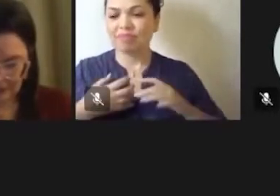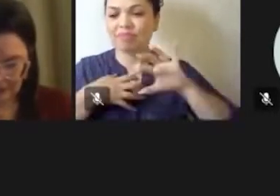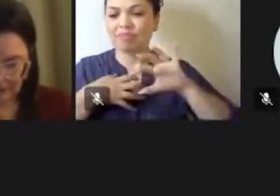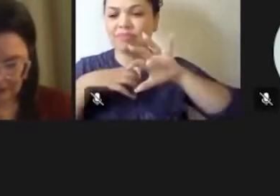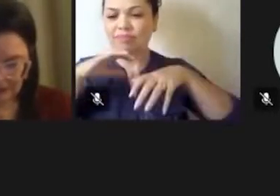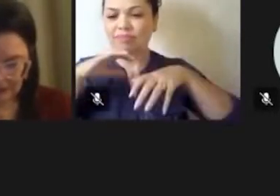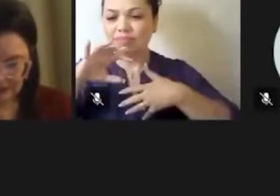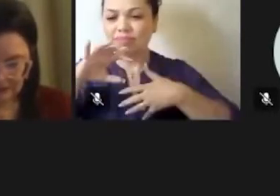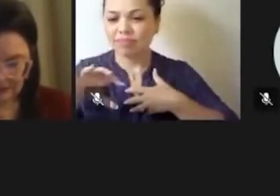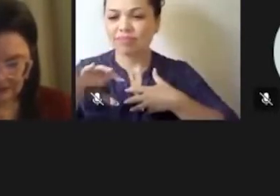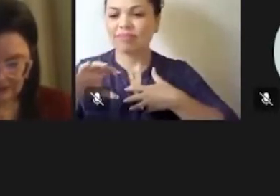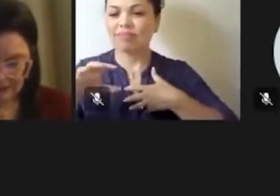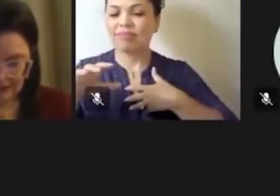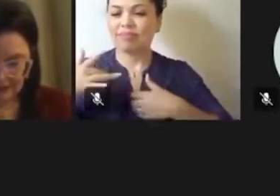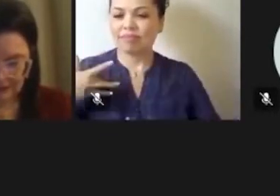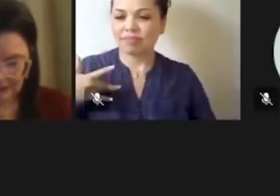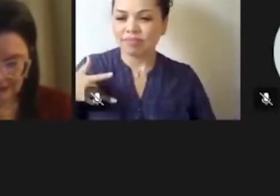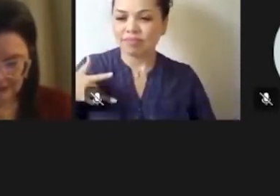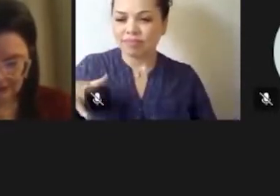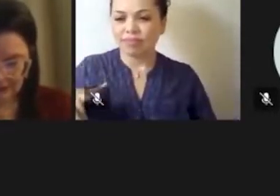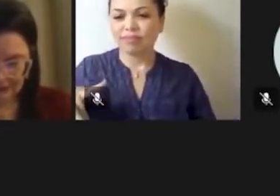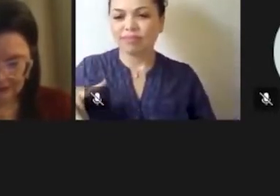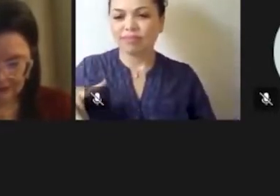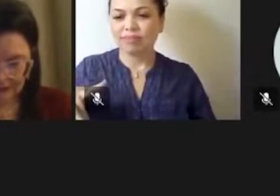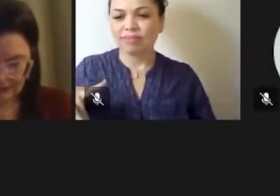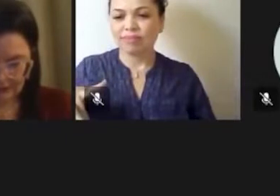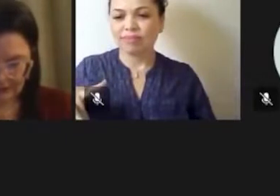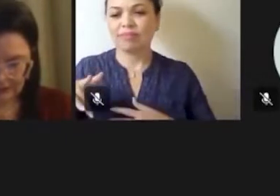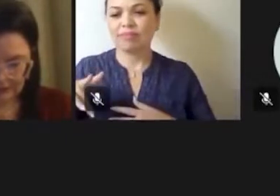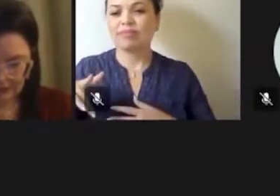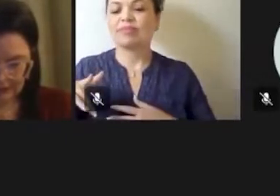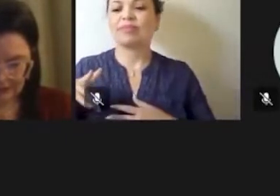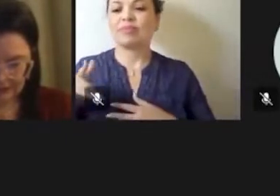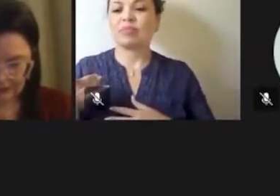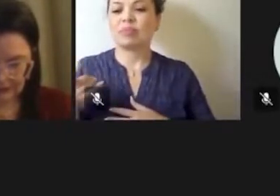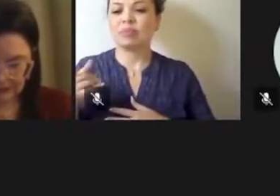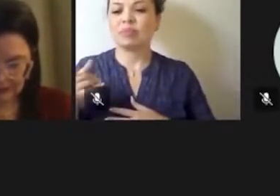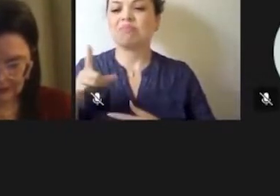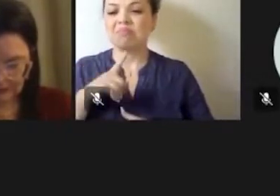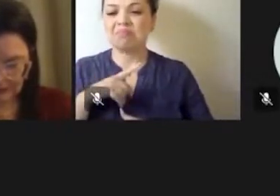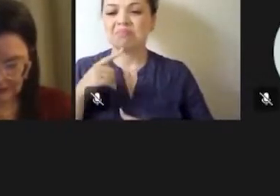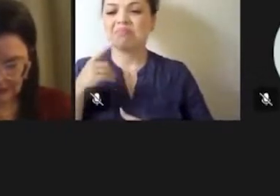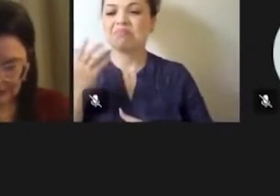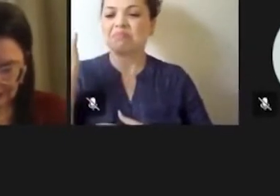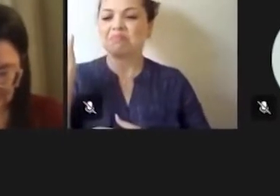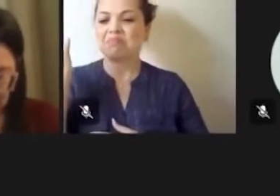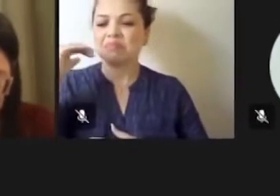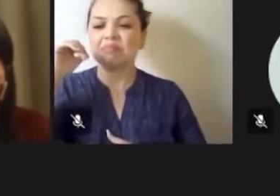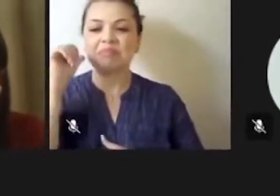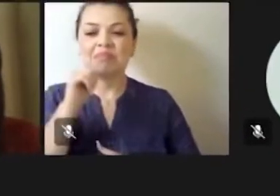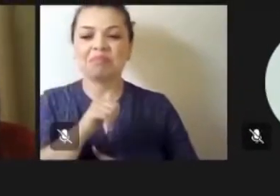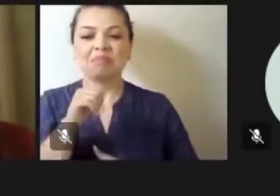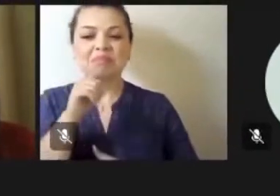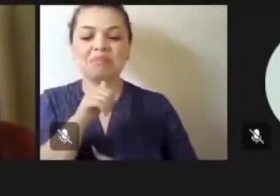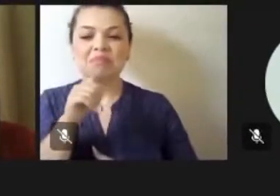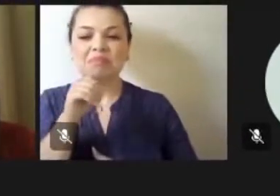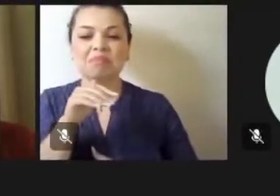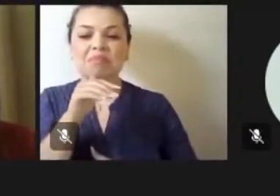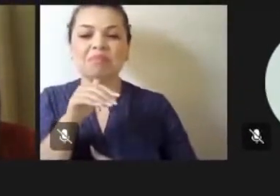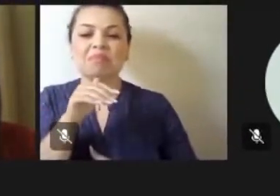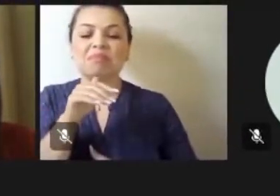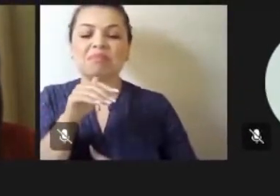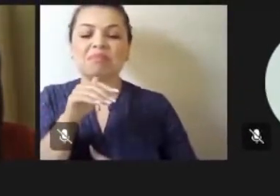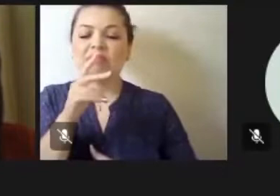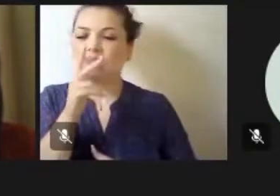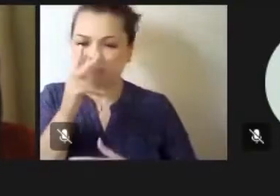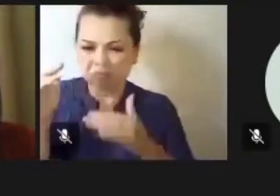e compaixão, dotadas de uma feminilidade que não se confunde com submissão e